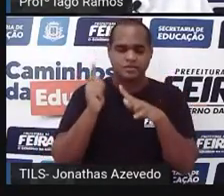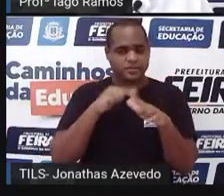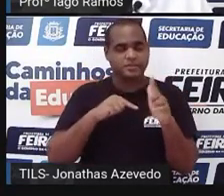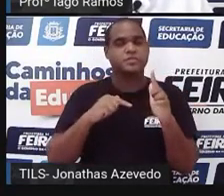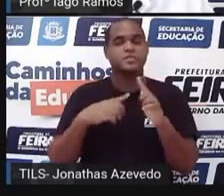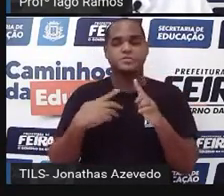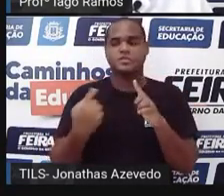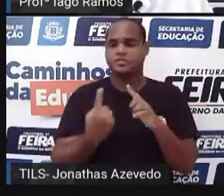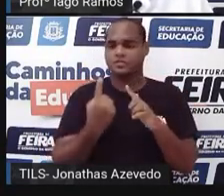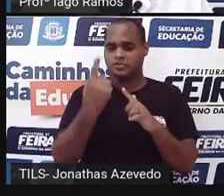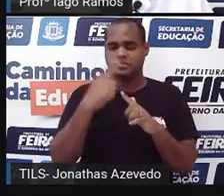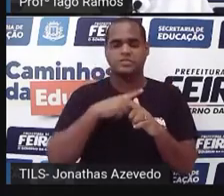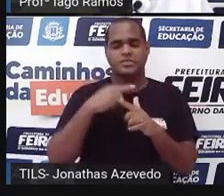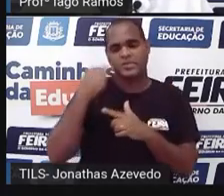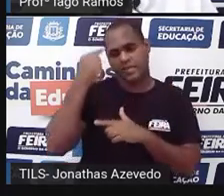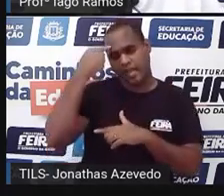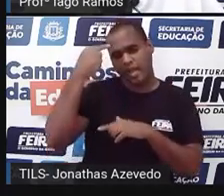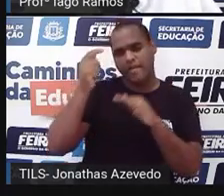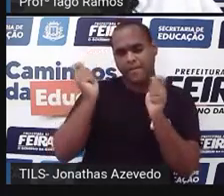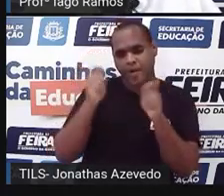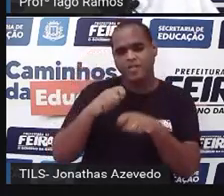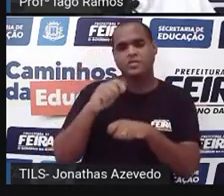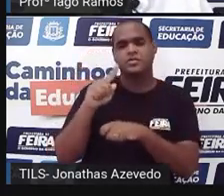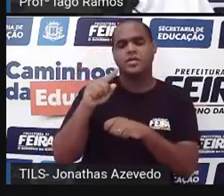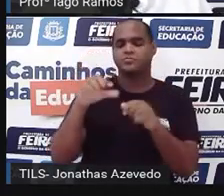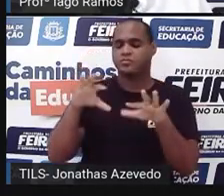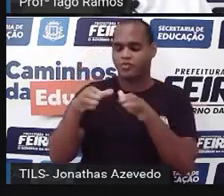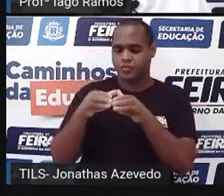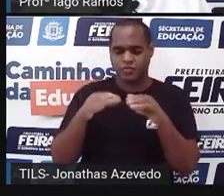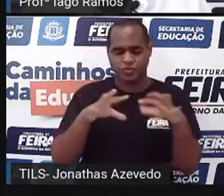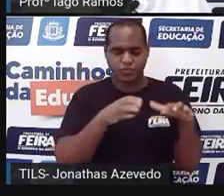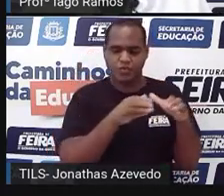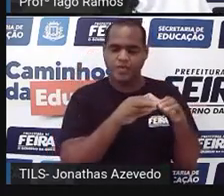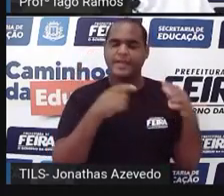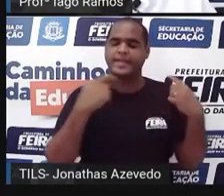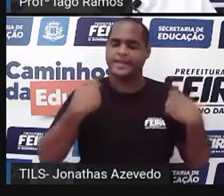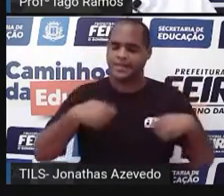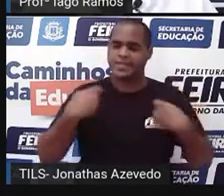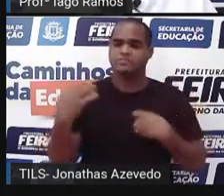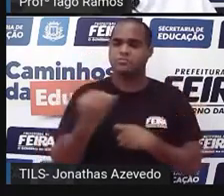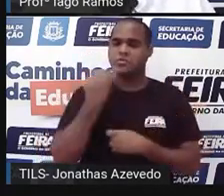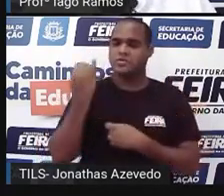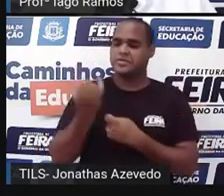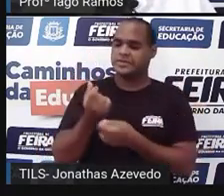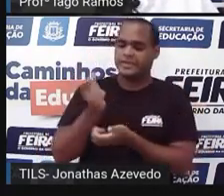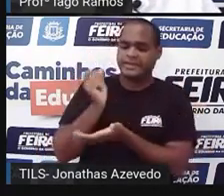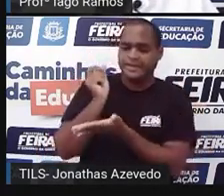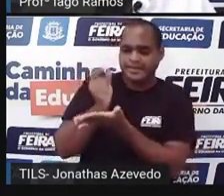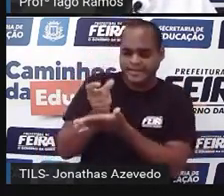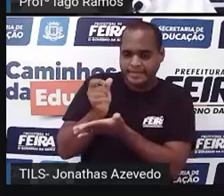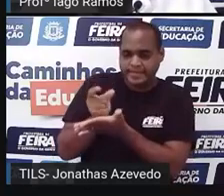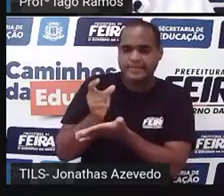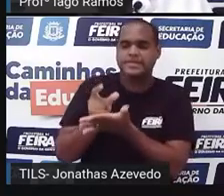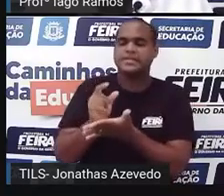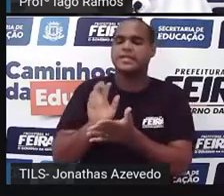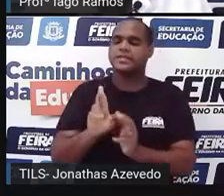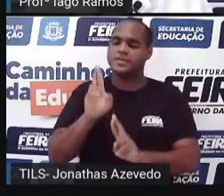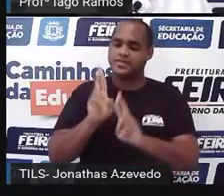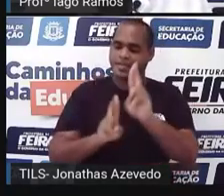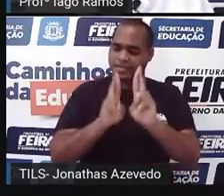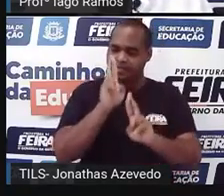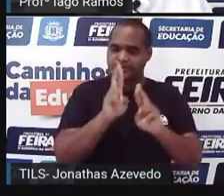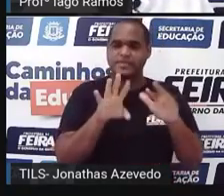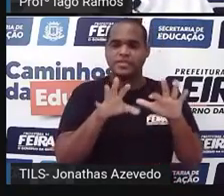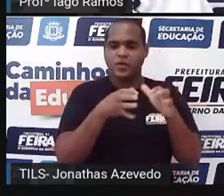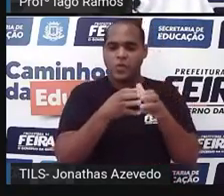possa dar uma ideia de que o nosso time precisa contratar quem os jogadores aos